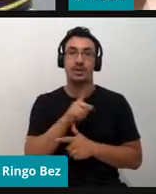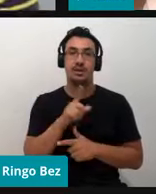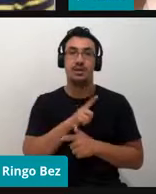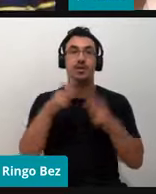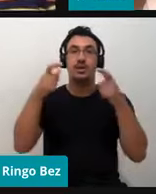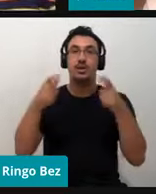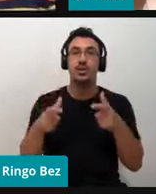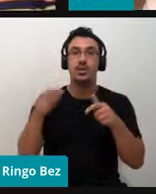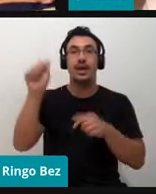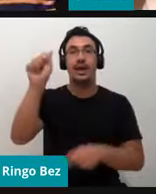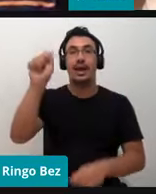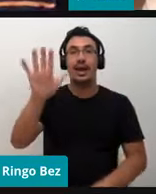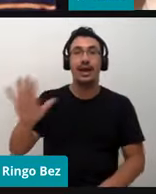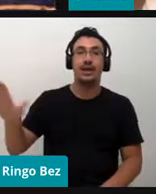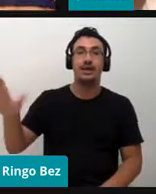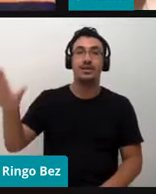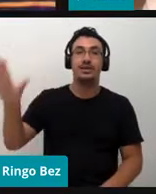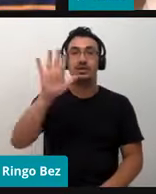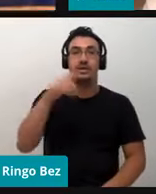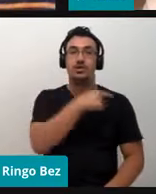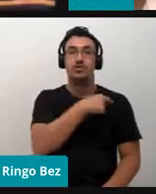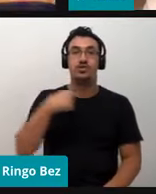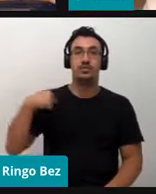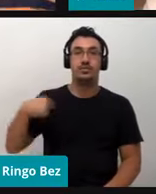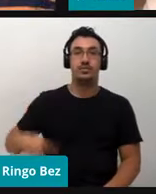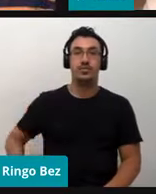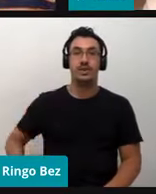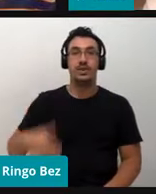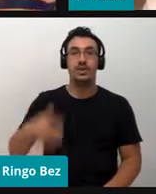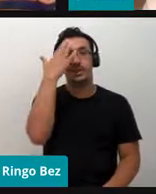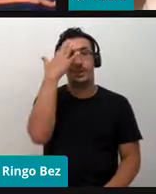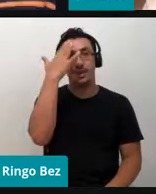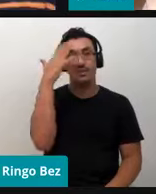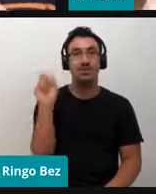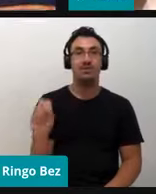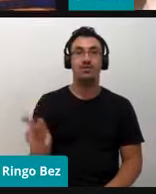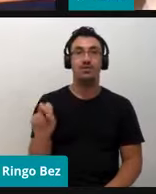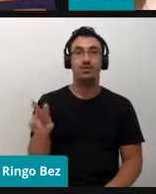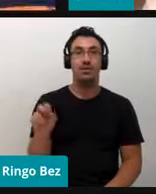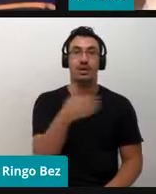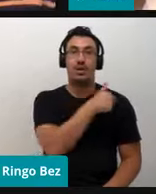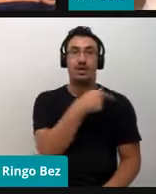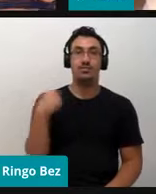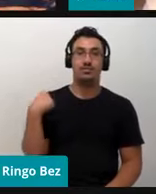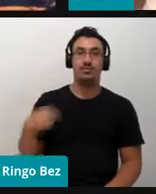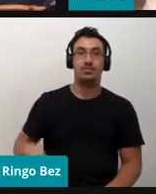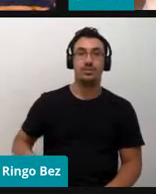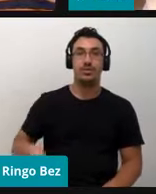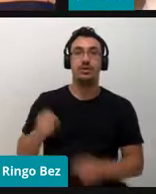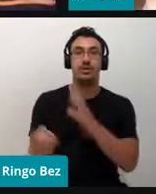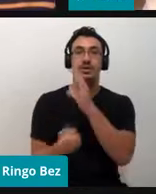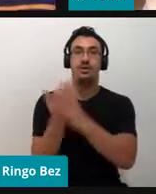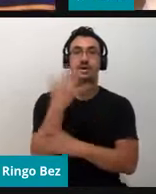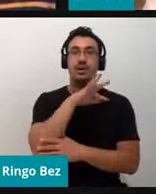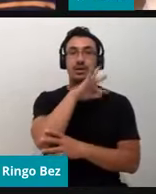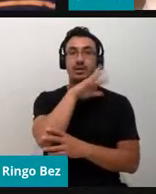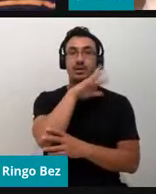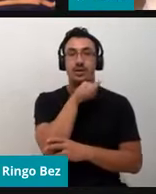região da China, que ele surge através de fauna silvestre, que é consumida em